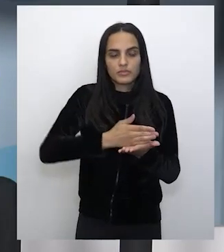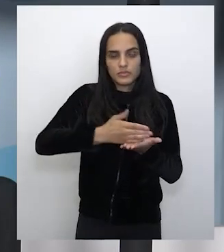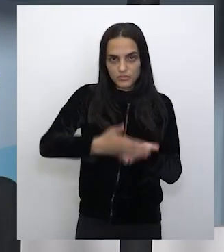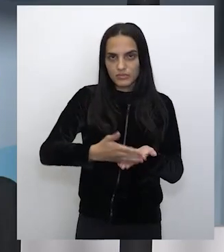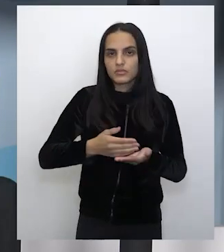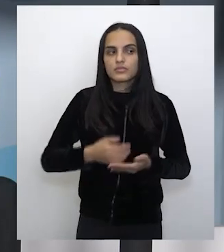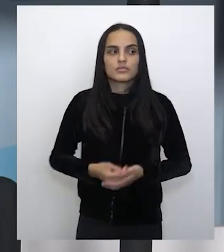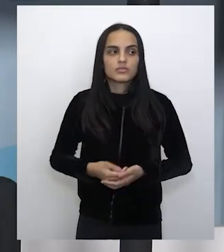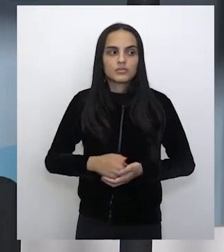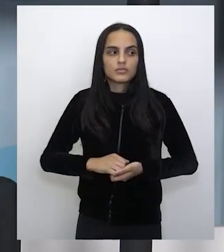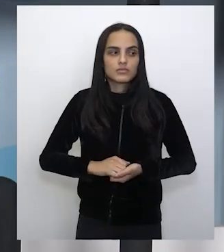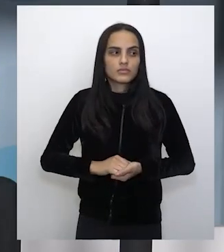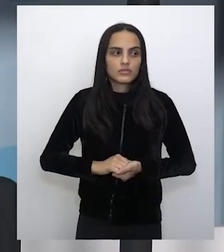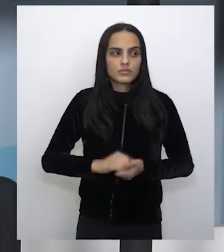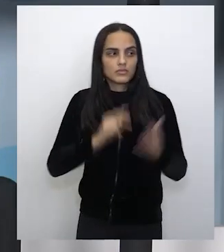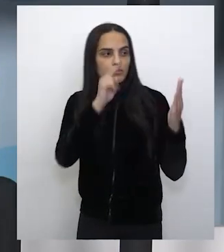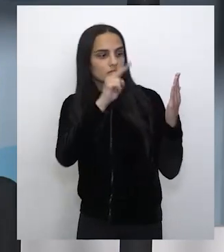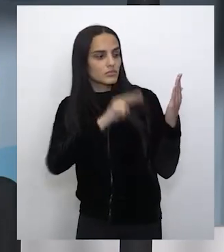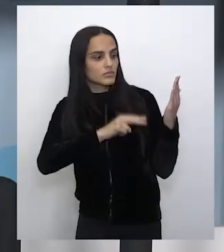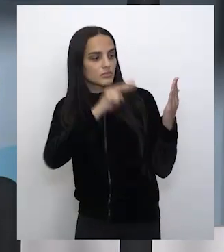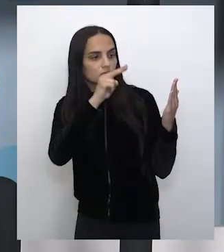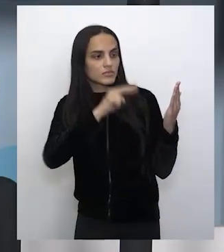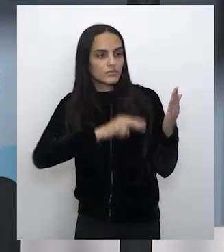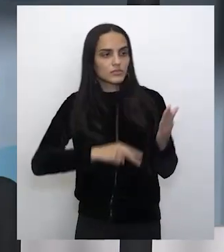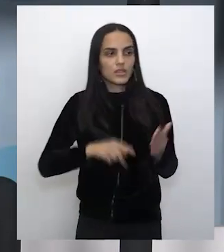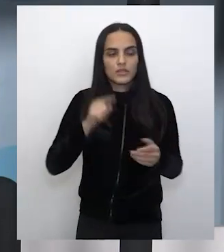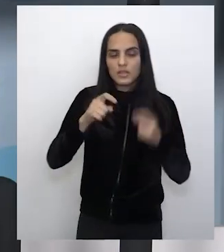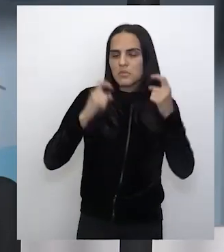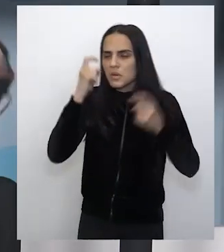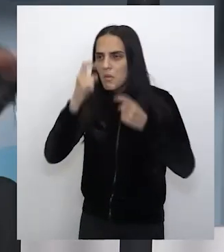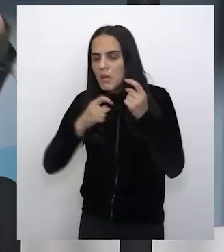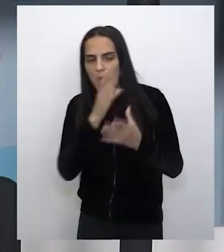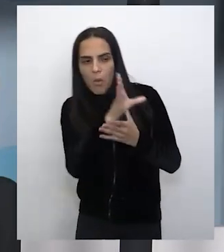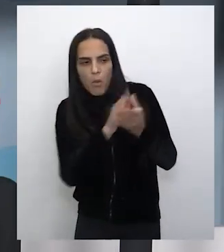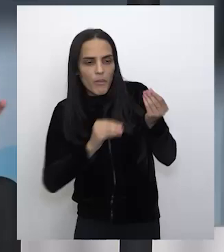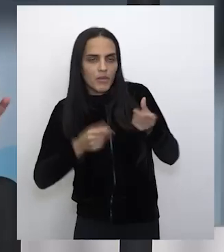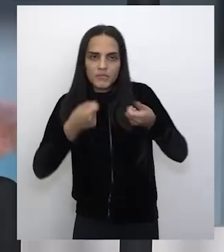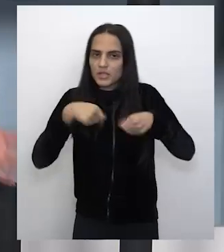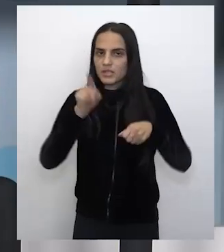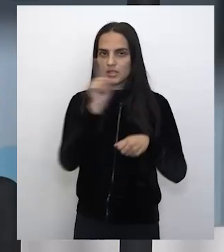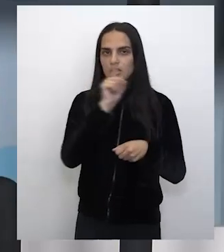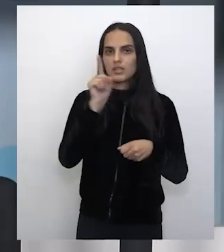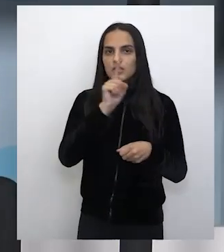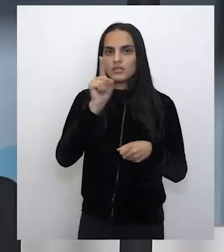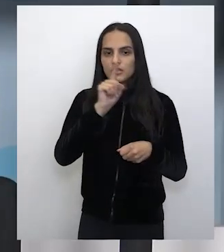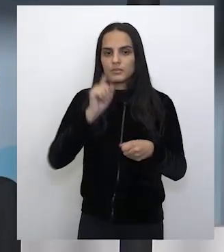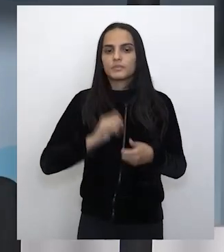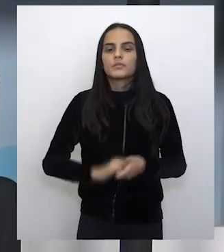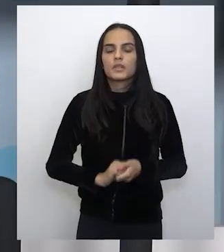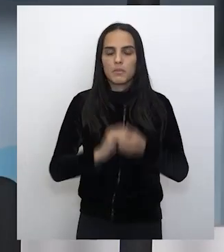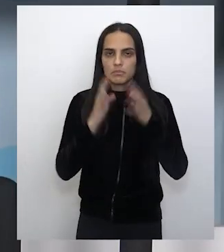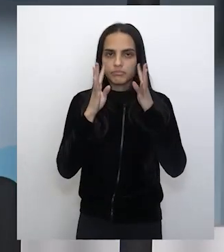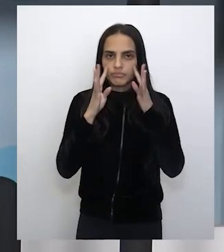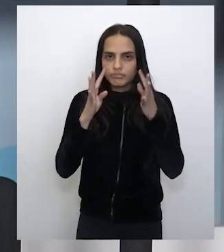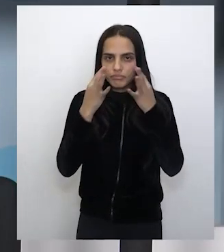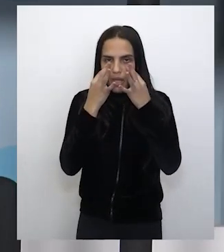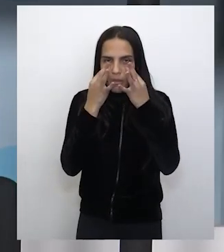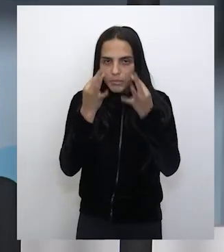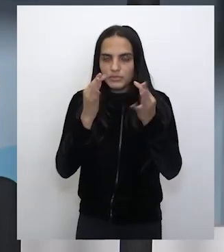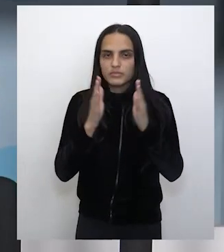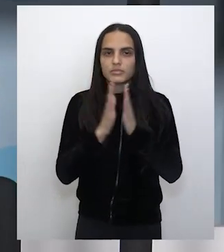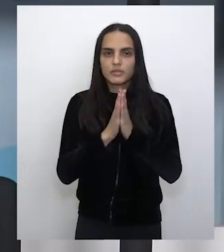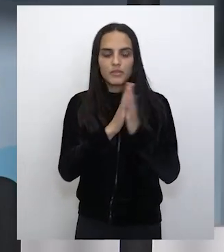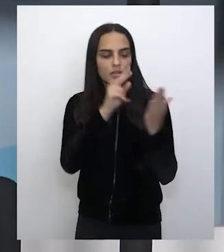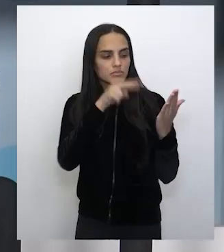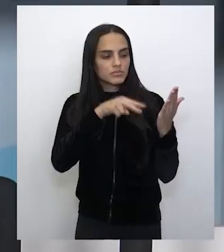a leitura de um poema. Vou pedir para você não se preocupar em copiar agora. Agora, ó, solta a mão. Solta e presta atenção nessa leitura, porque é